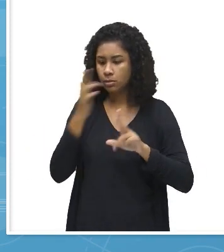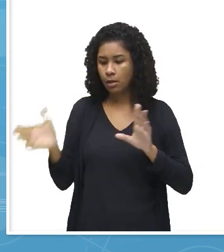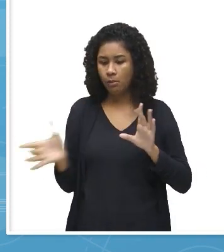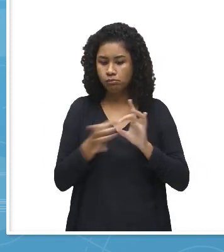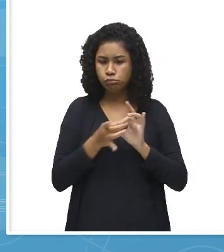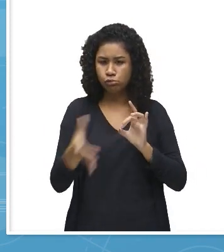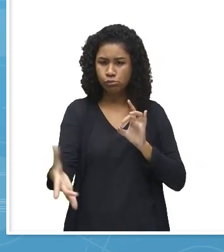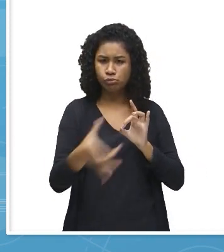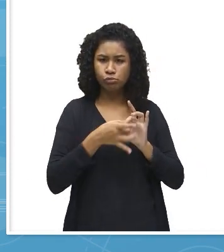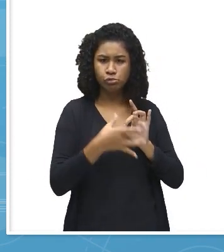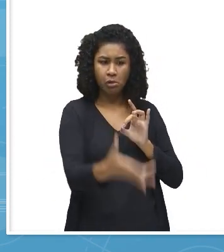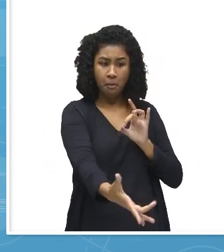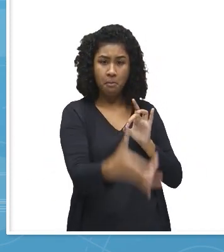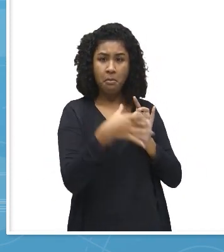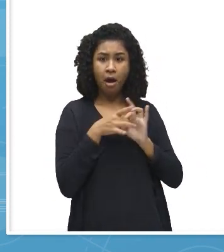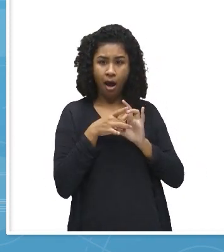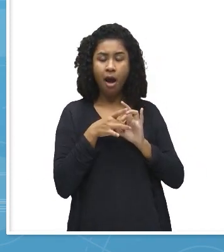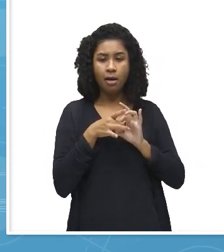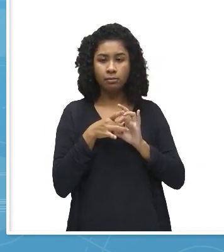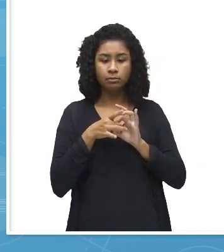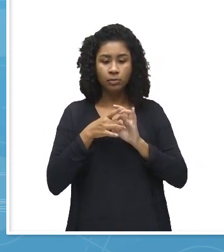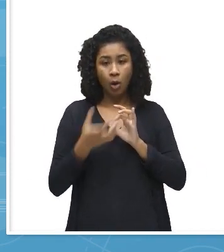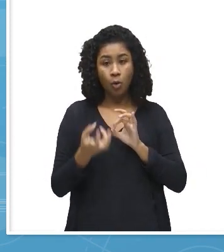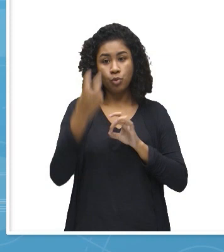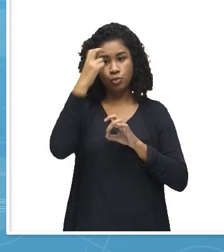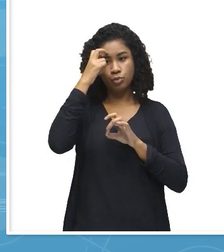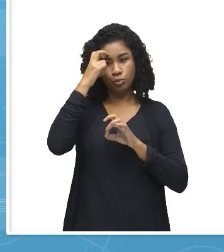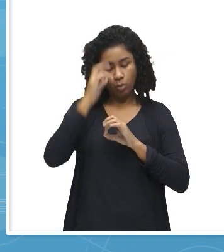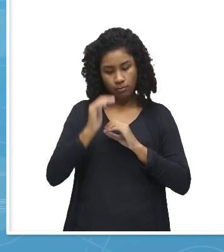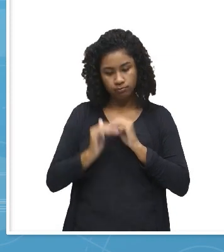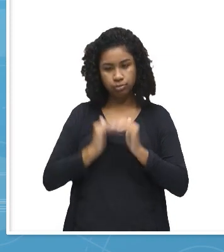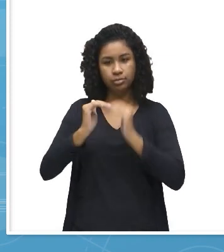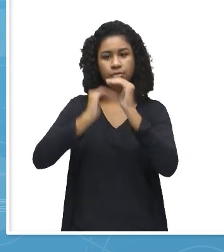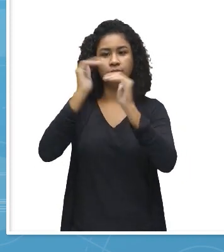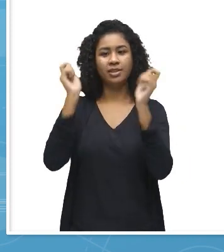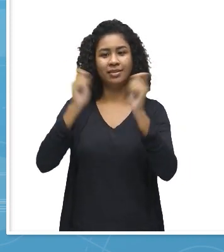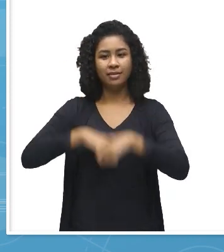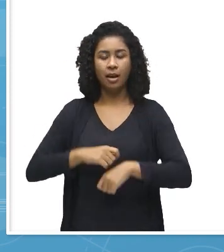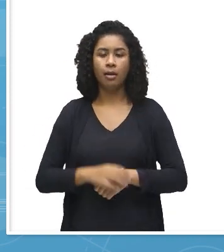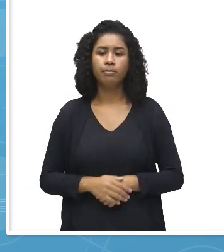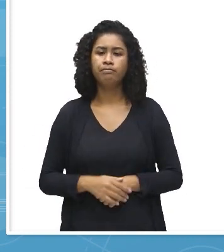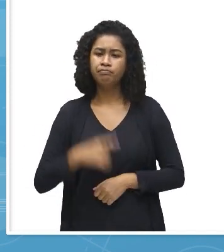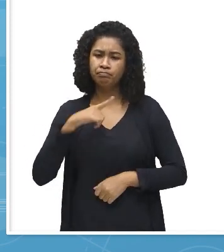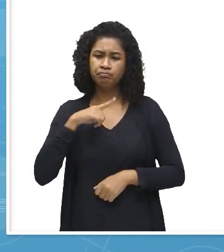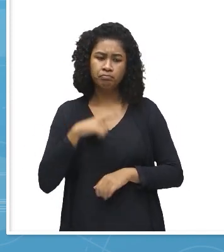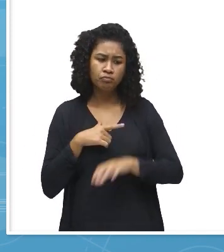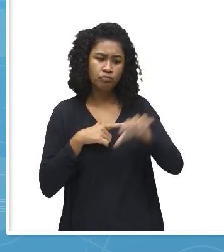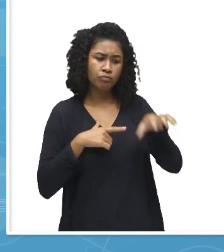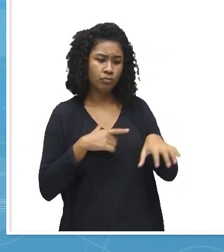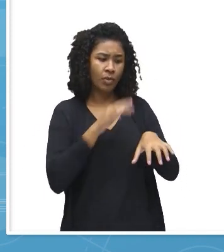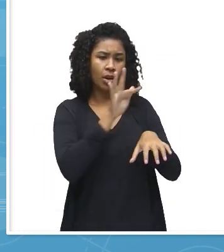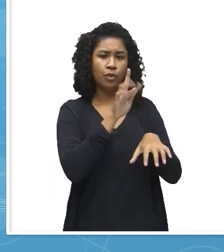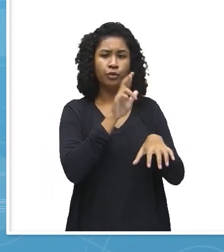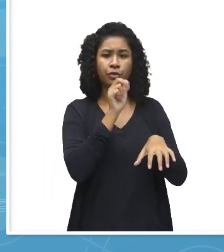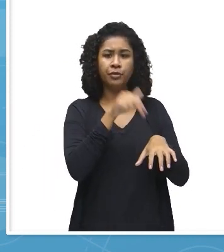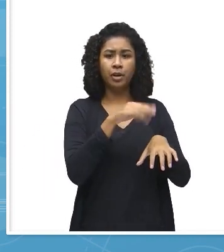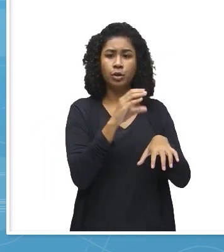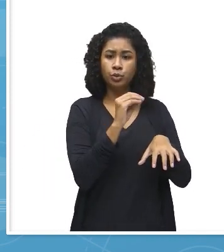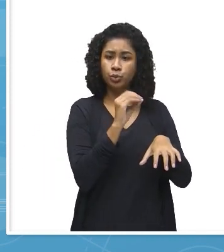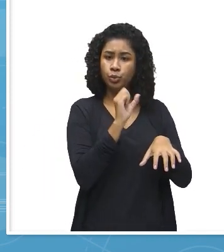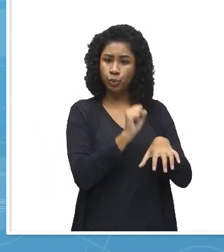Dentre esses povos, né, a gente pode aí citar os francos, né, e os romanos, os